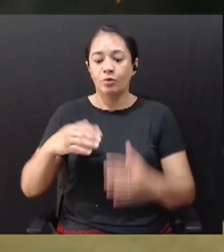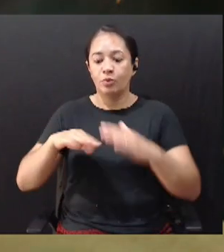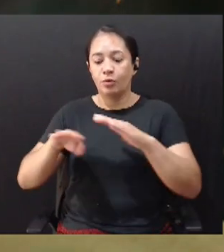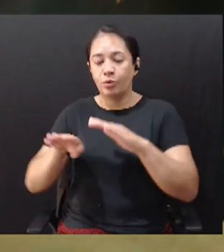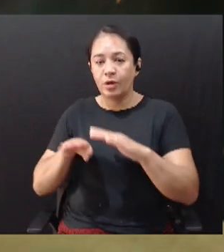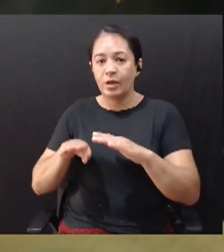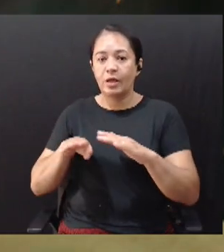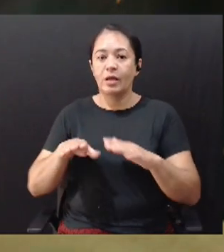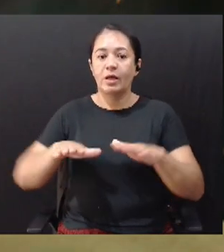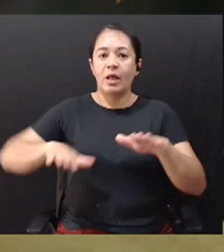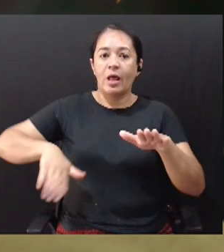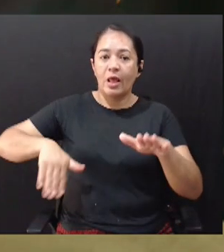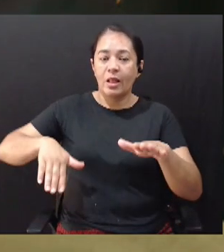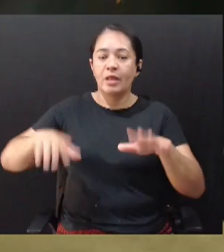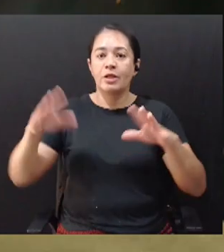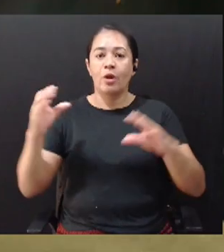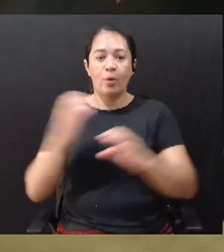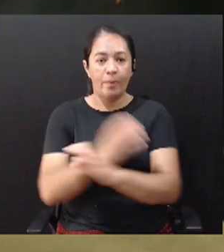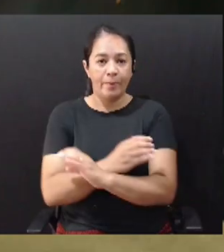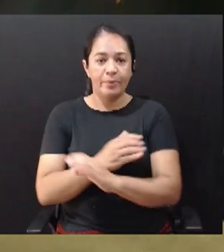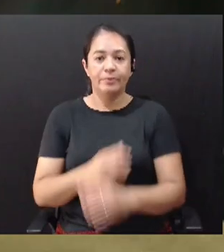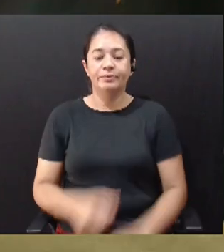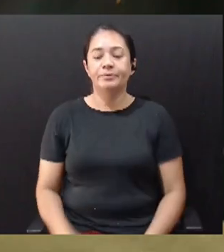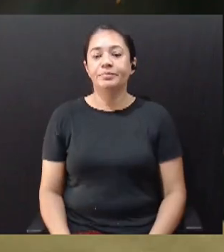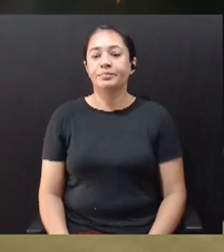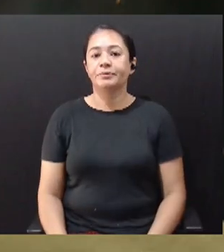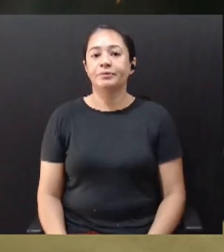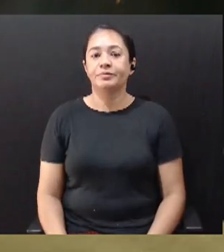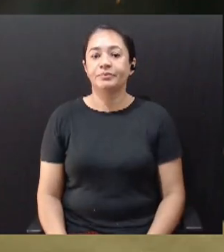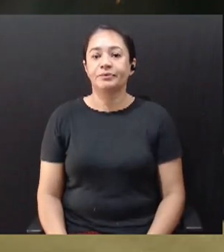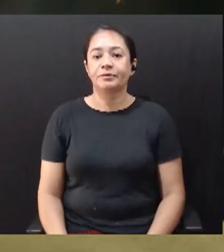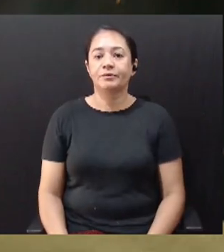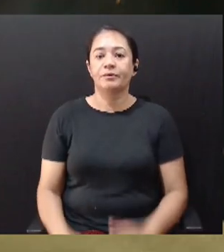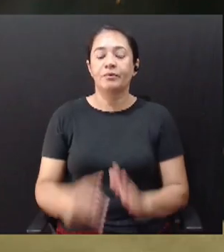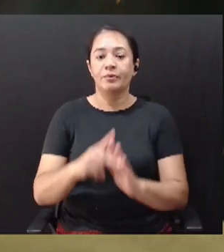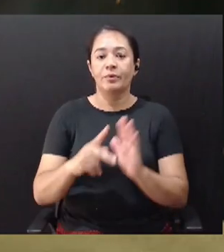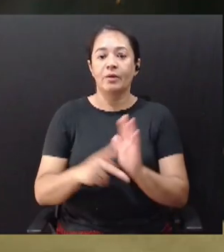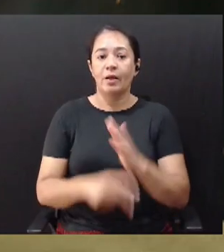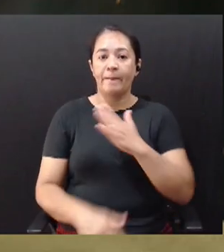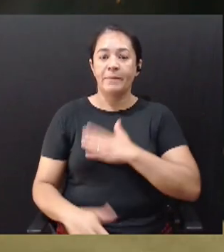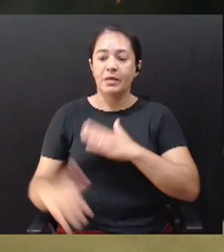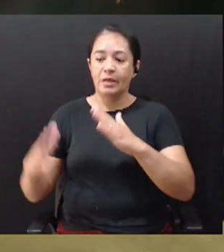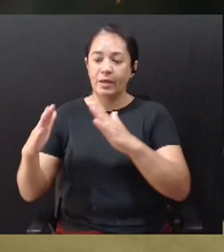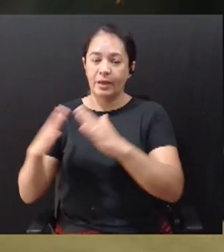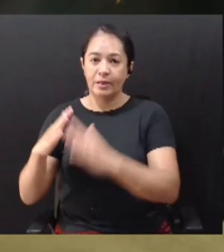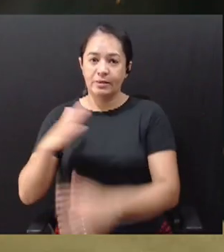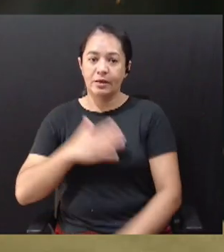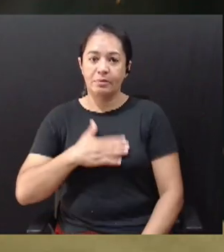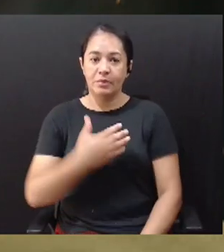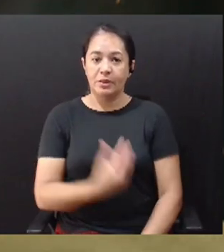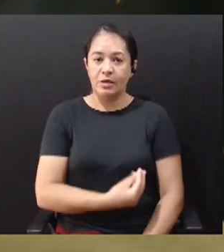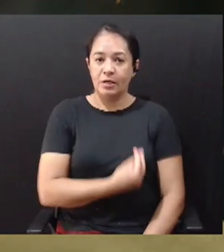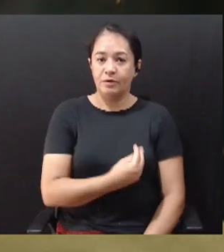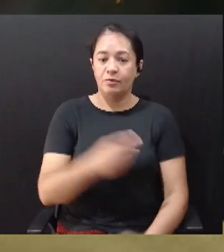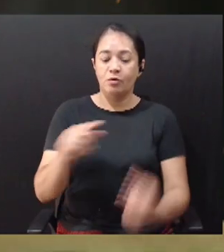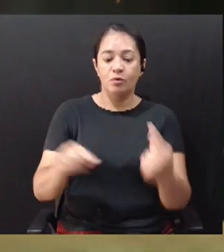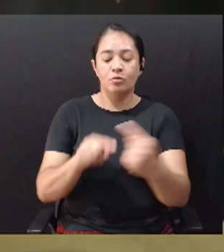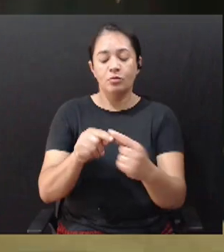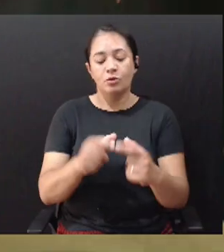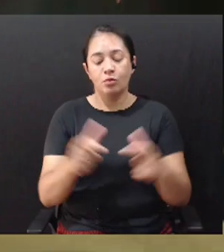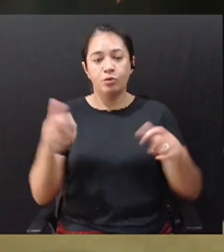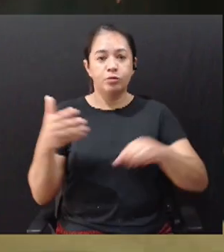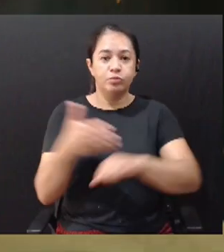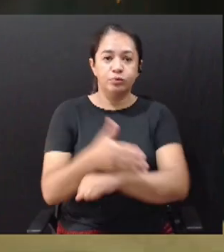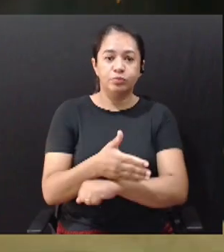lazer completa. A ação integra o programa Minha Casa Minha Vida e tem como objetivo ampliar o acesso à moradia de